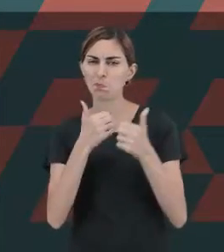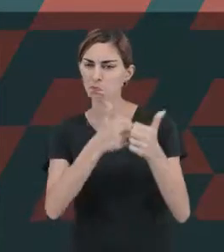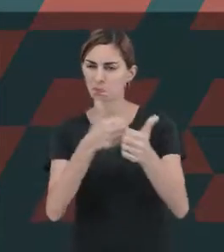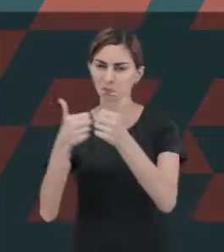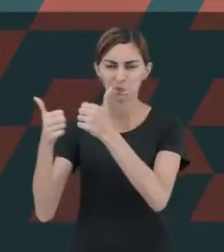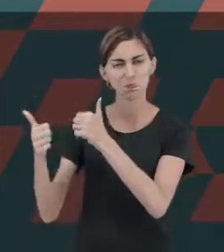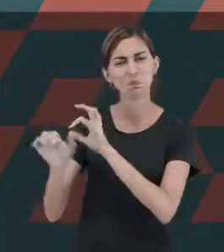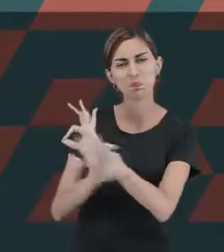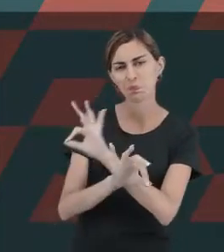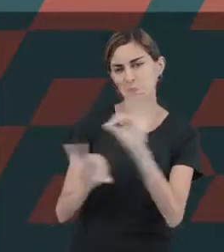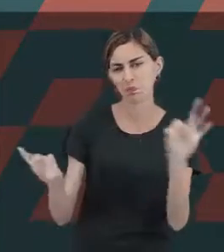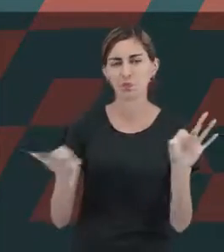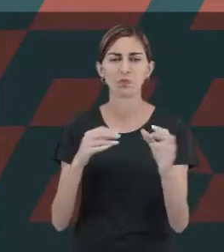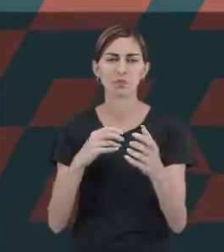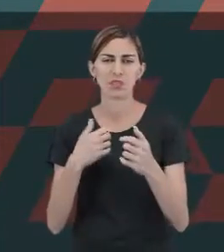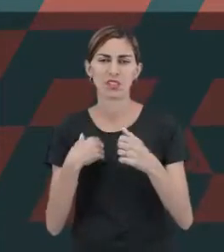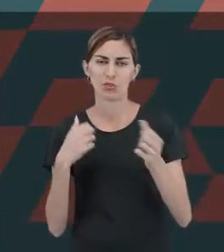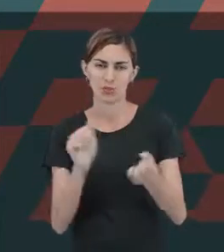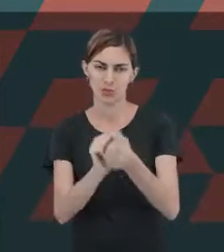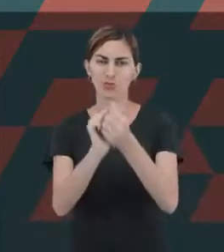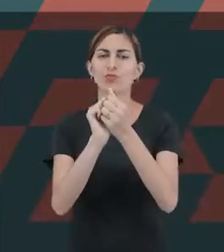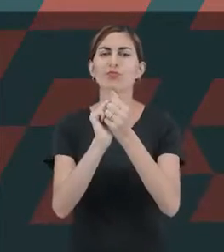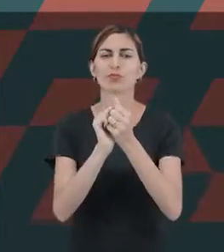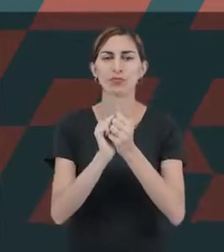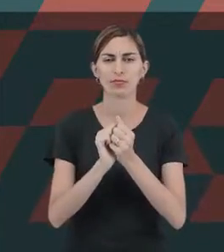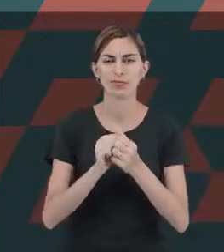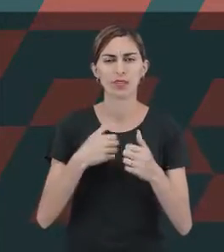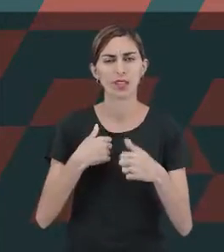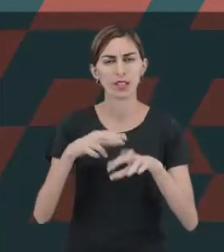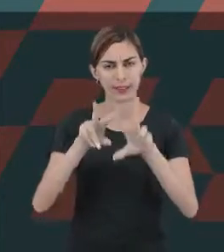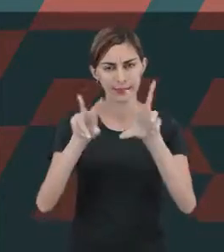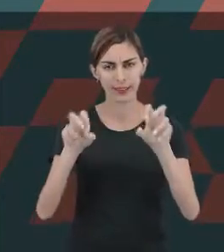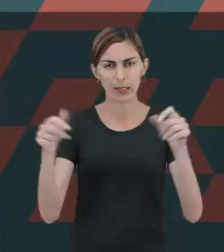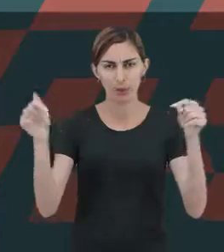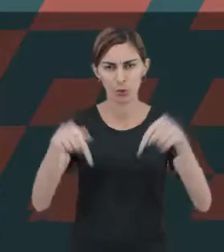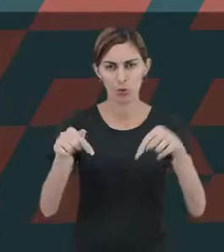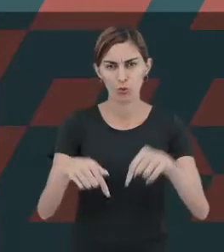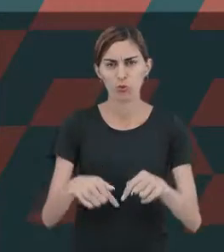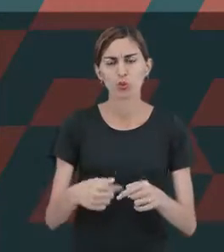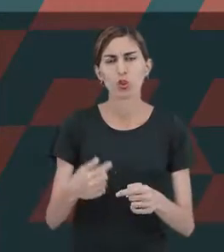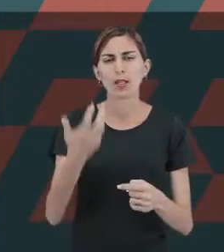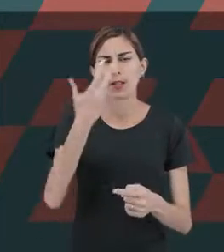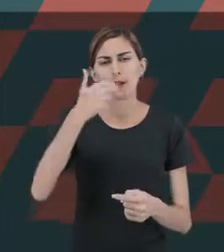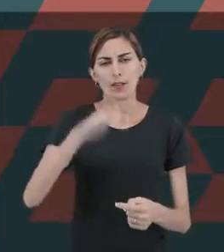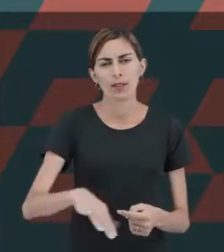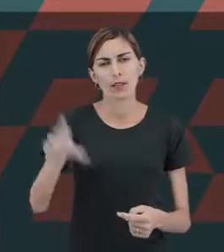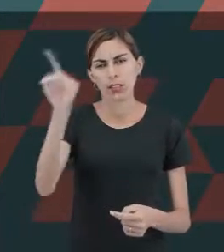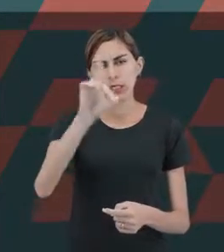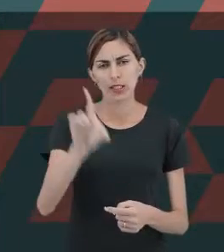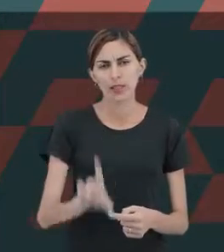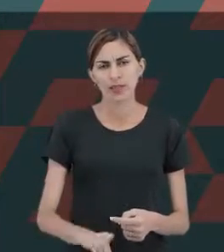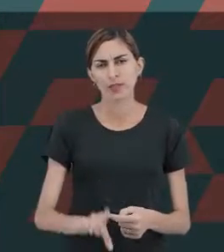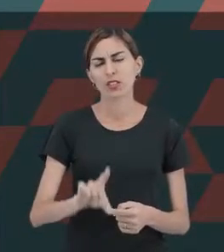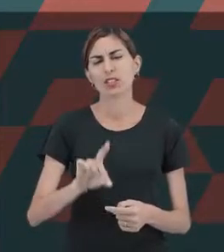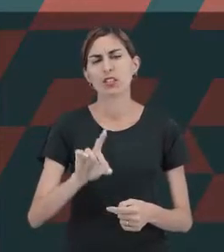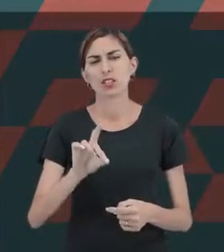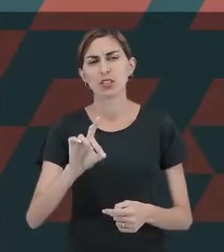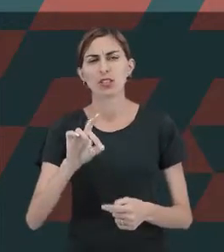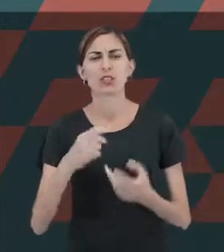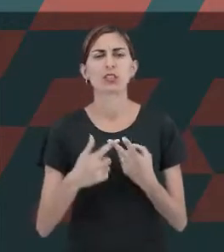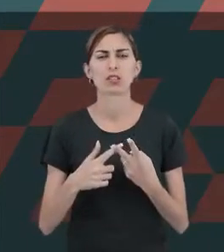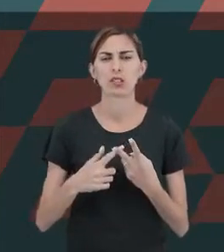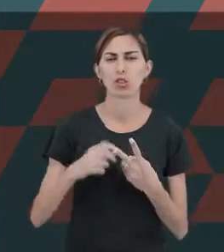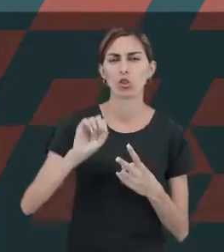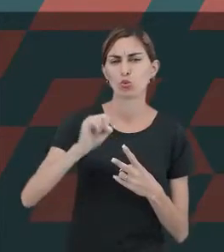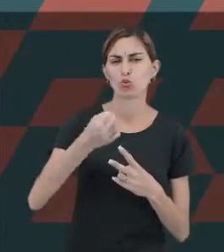as construções que estivemos juntos. Nosso tema hoje é a criança com deficiência no SUAS, bem